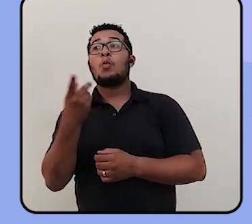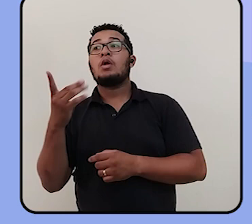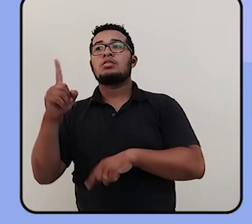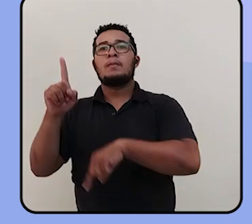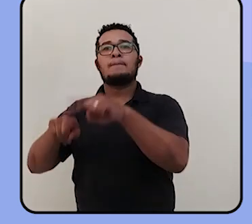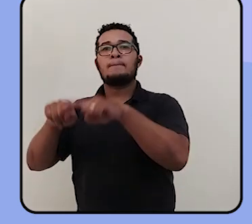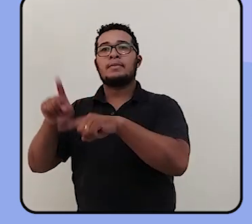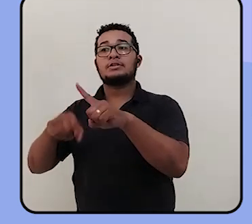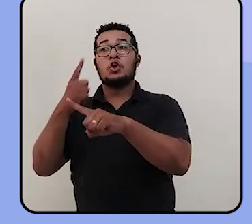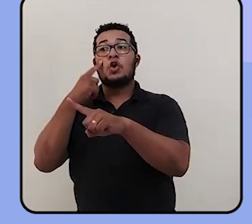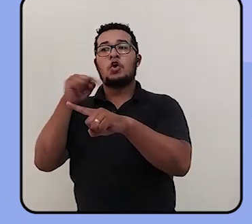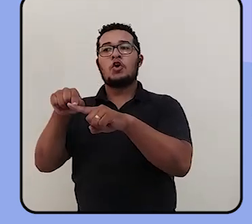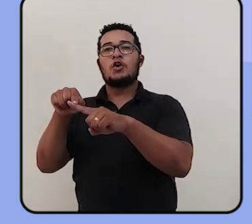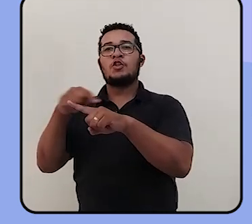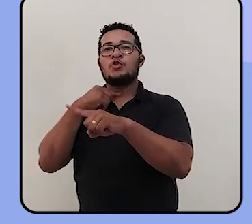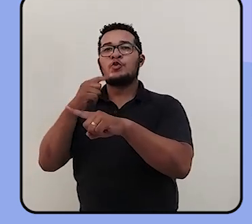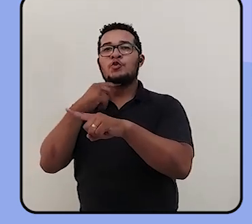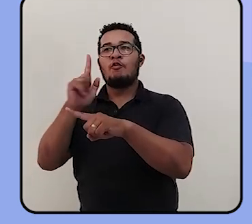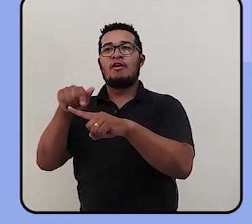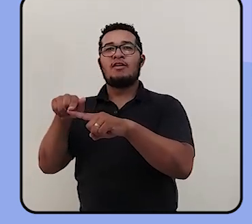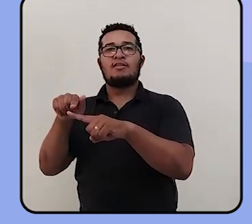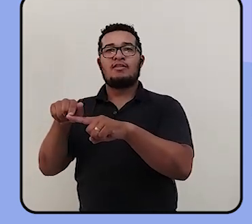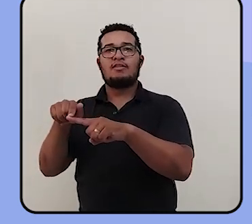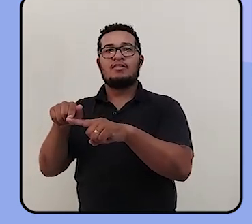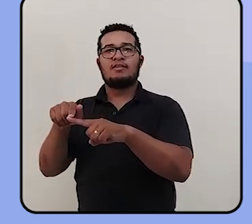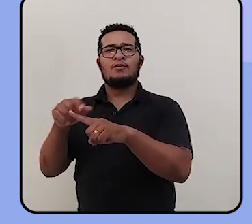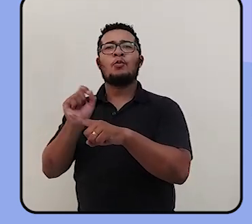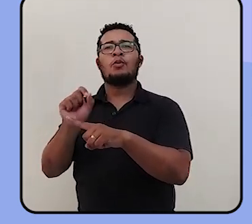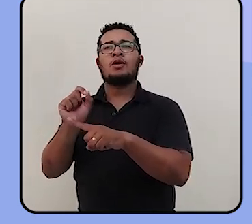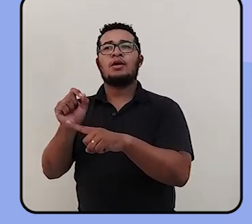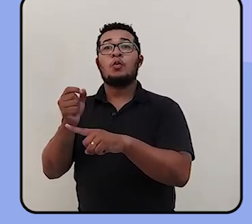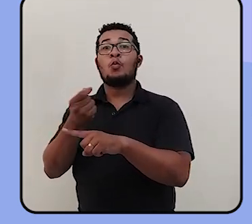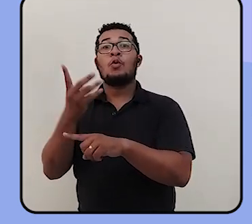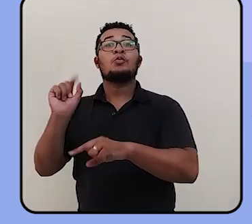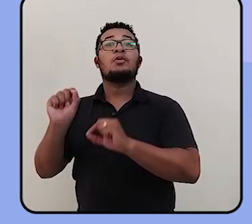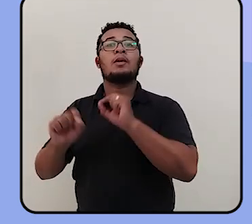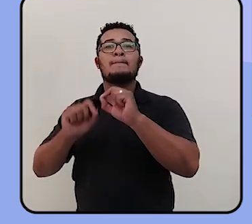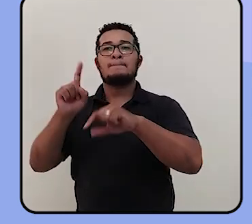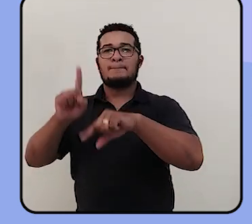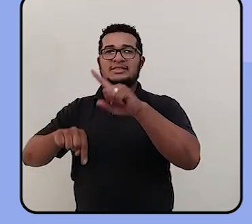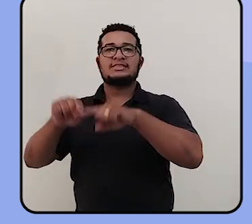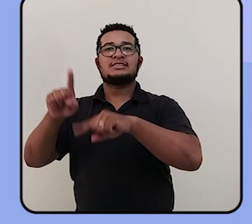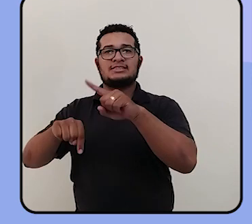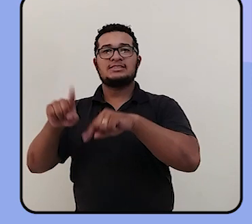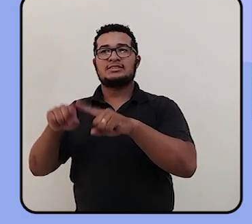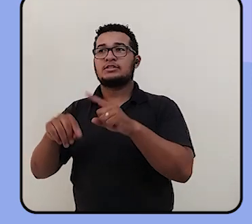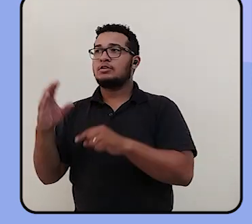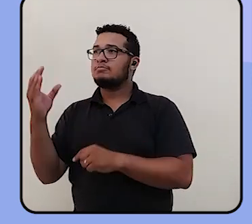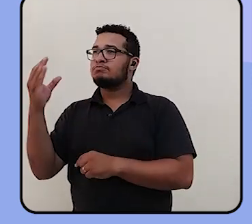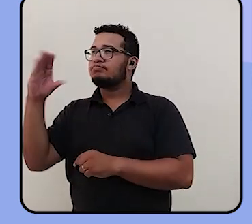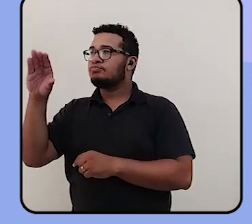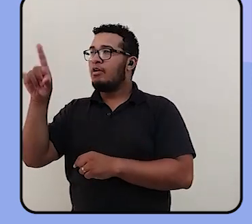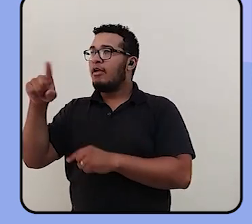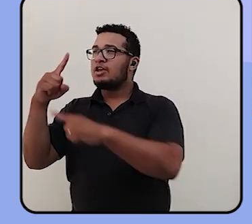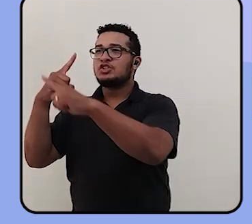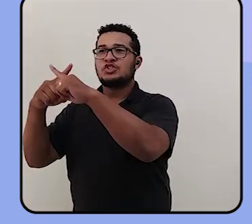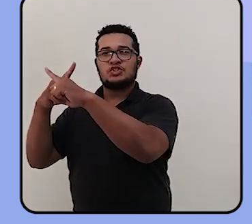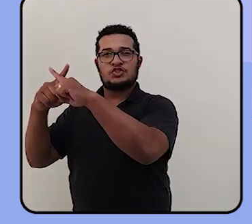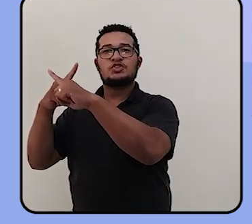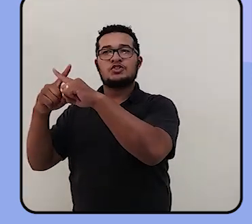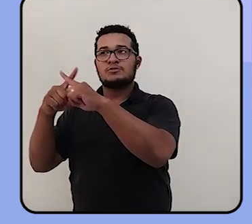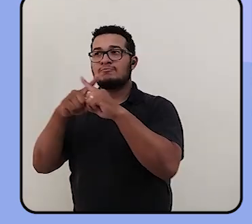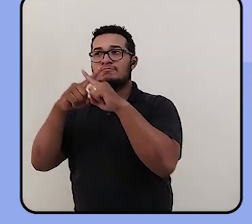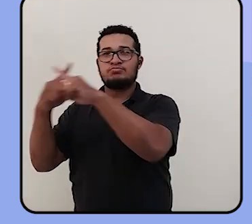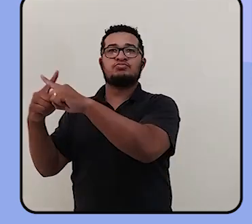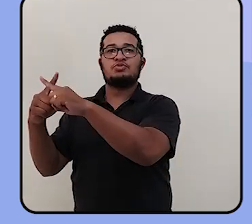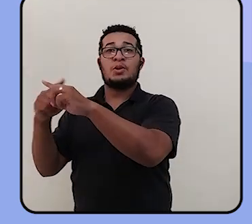Quantas peças? Opa, essa é a pergunta. A pergunta é o quê? Quantas o quê? Peças. É ali que você